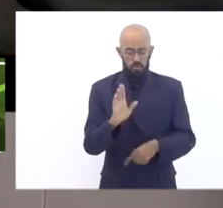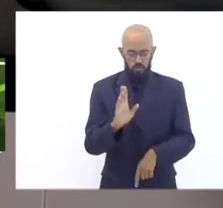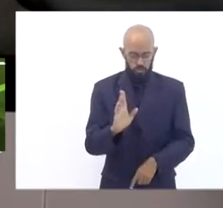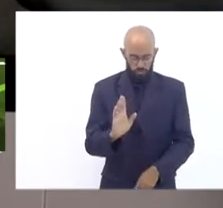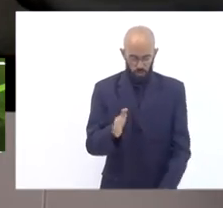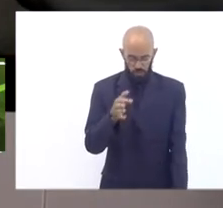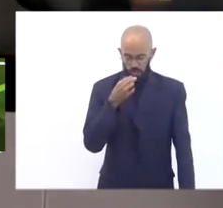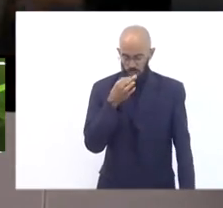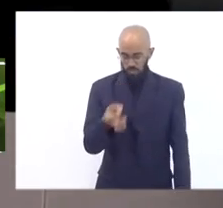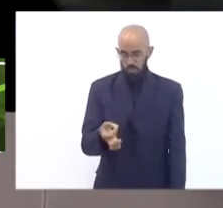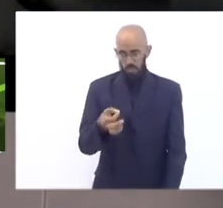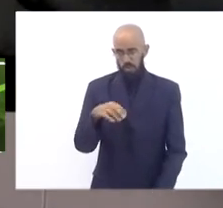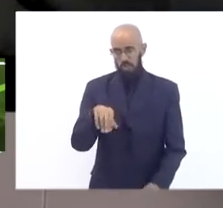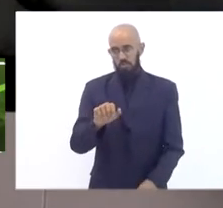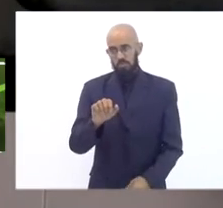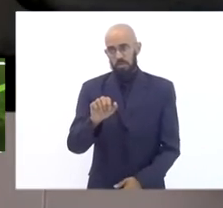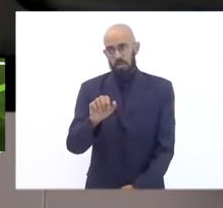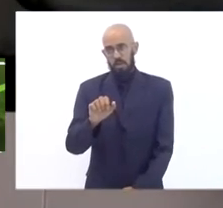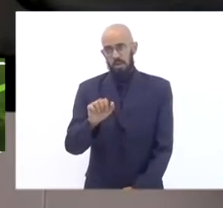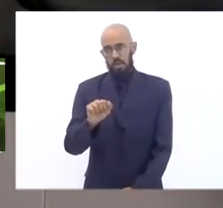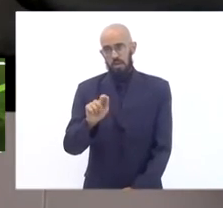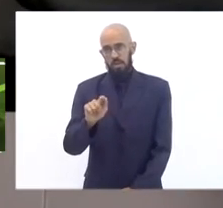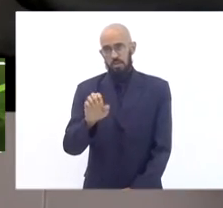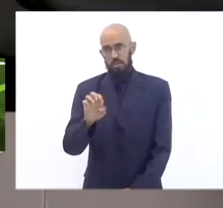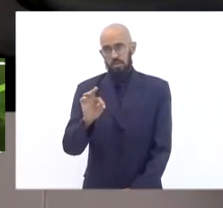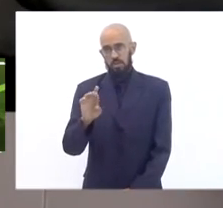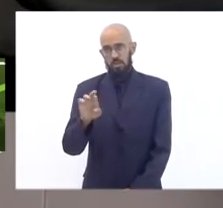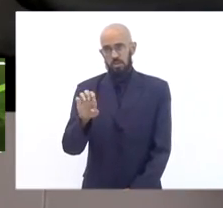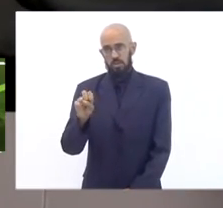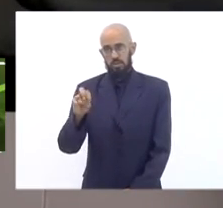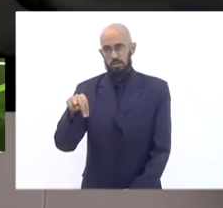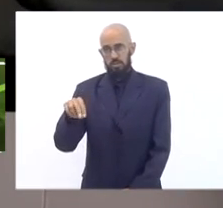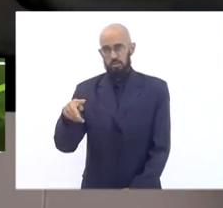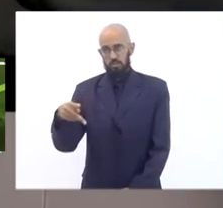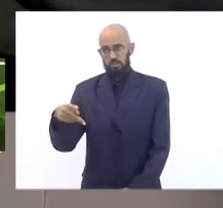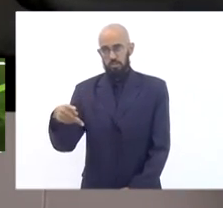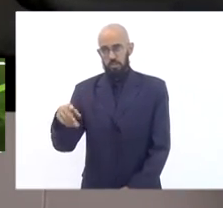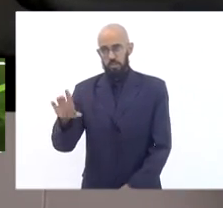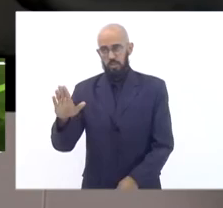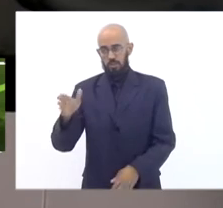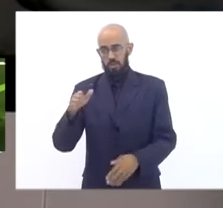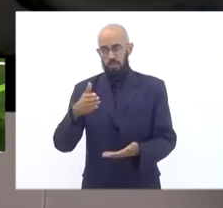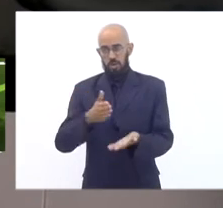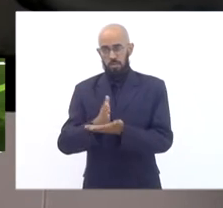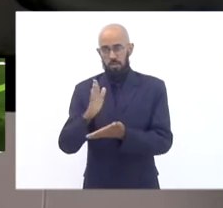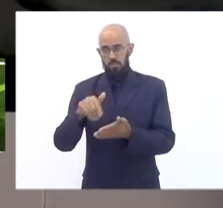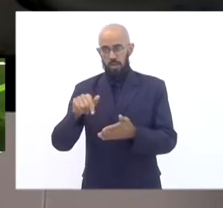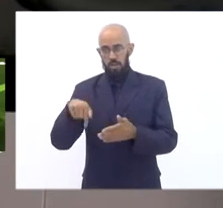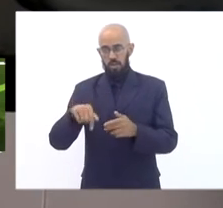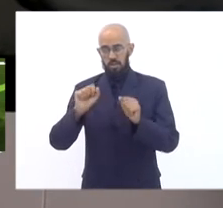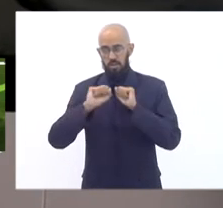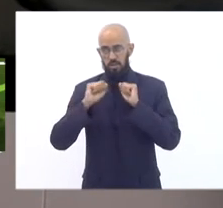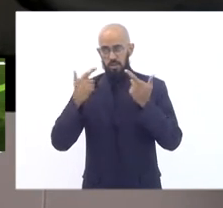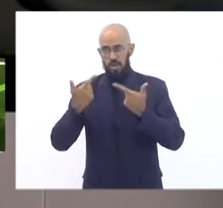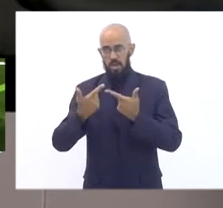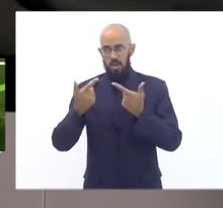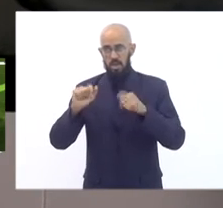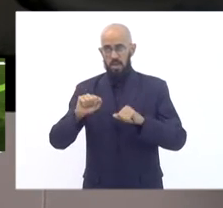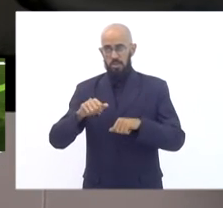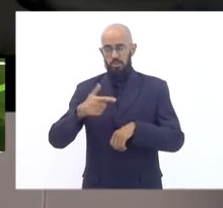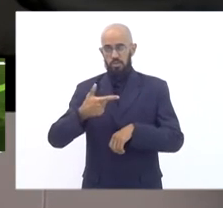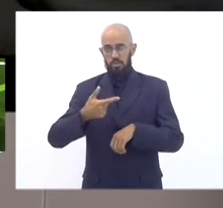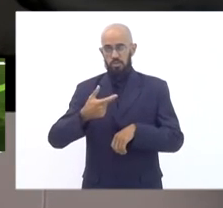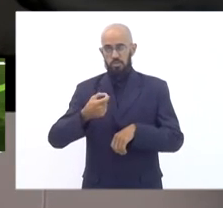pela agência reguladora e também já previsto na lei aprovada aqui no Parlamento no ano de 2014, a tarifa